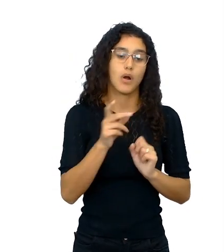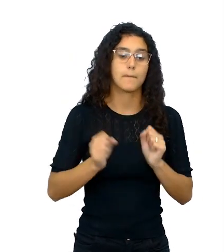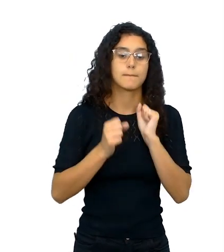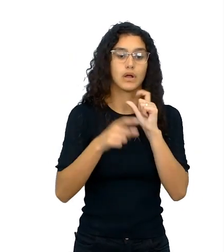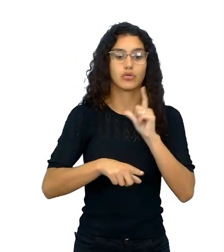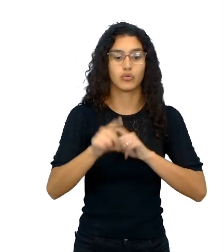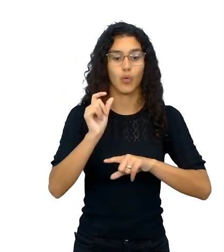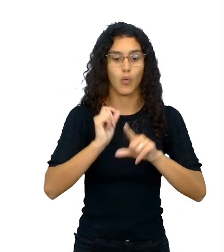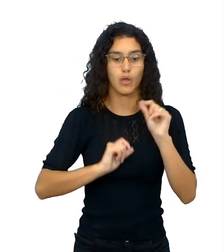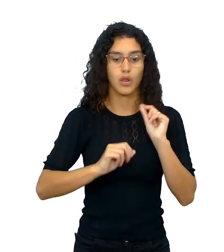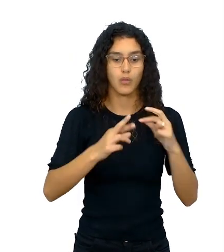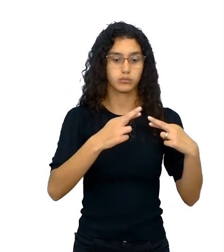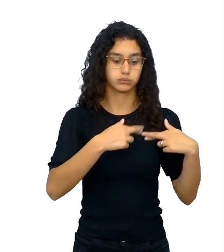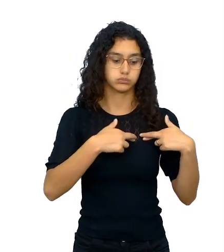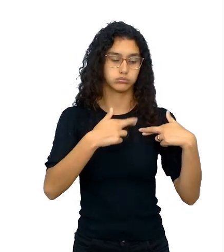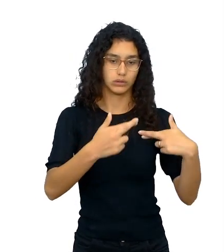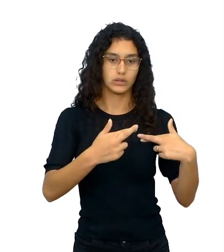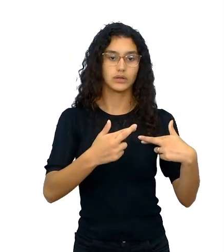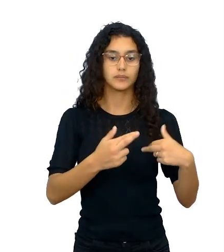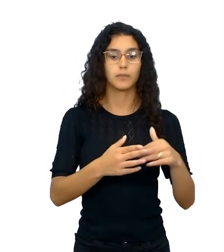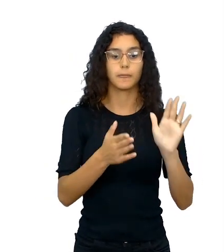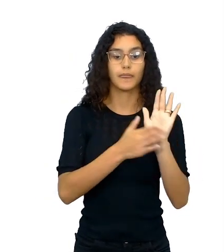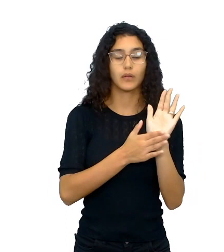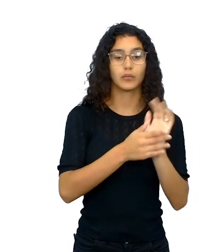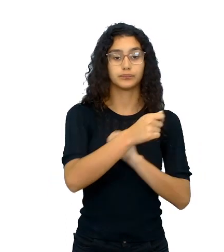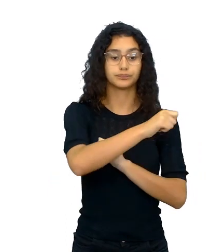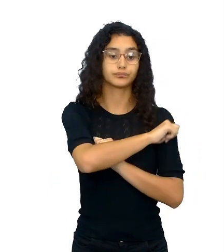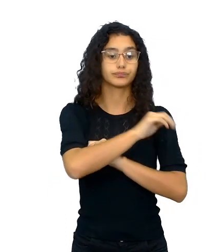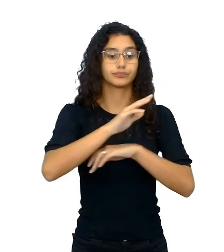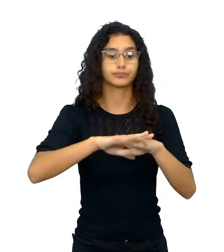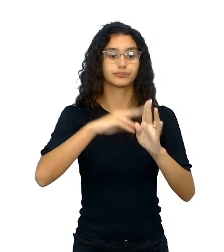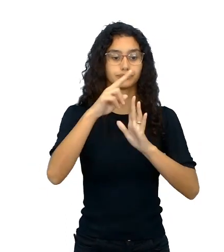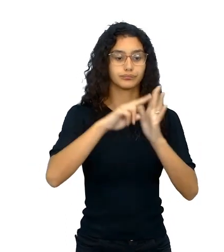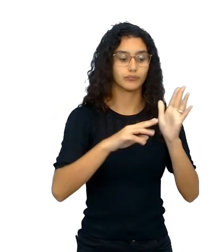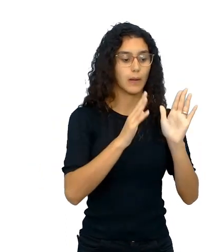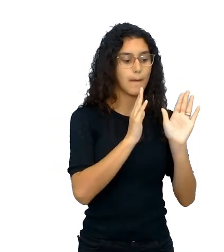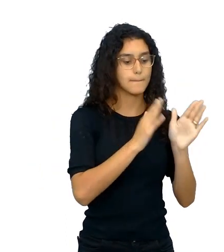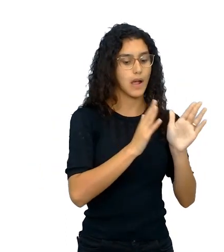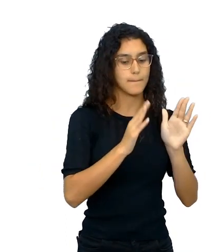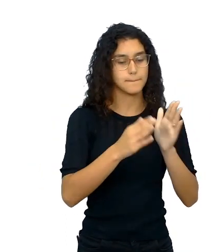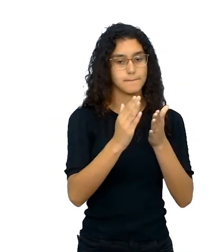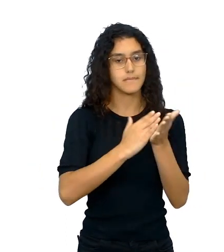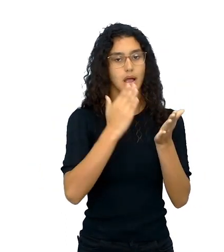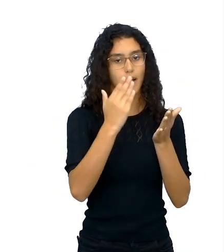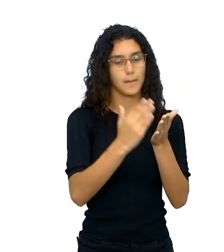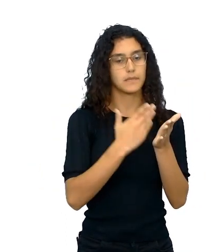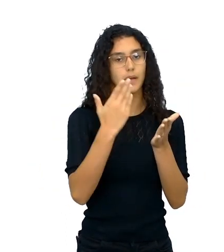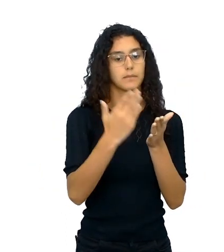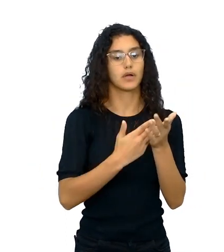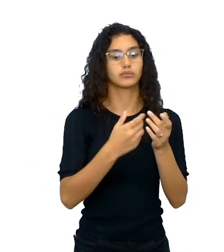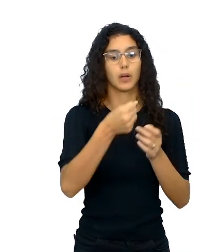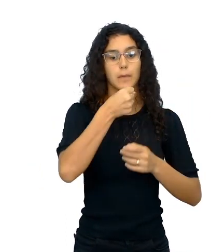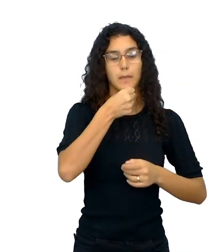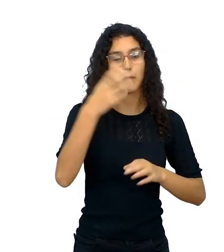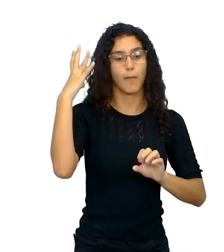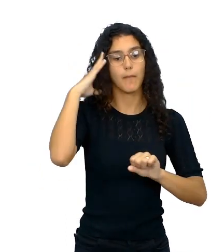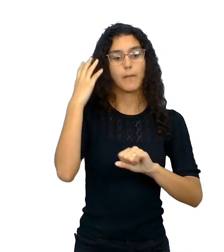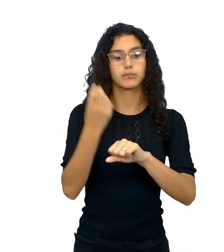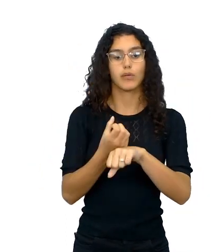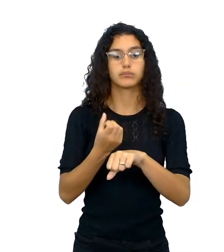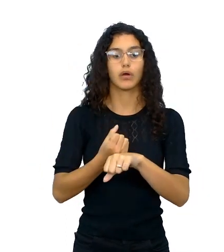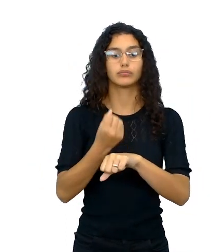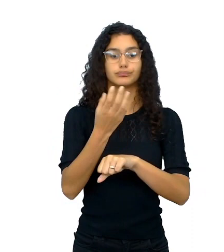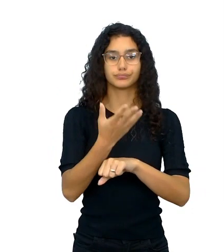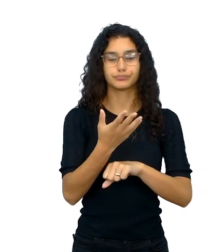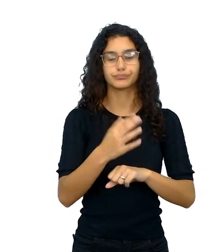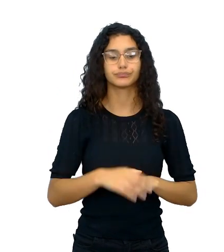romance, não é? E proponha para os alunos a leitura dos capítulos através de gravação de podcast,